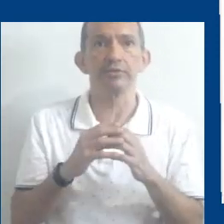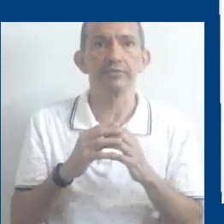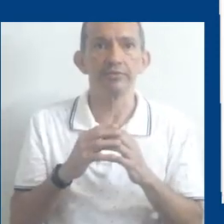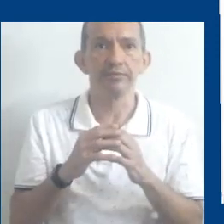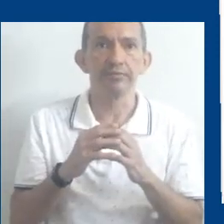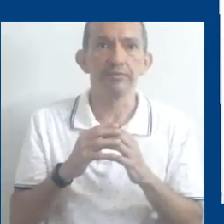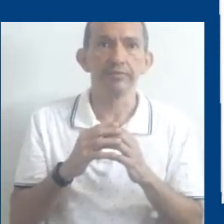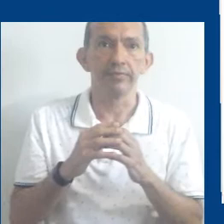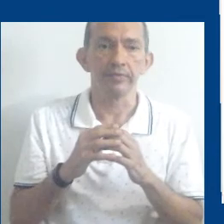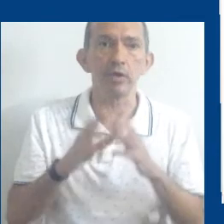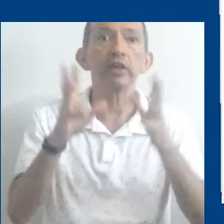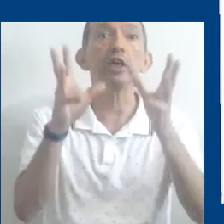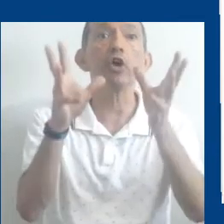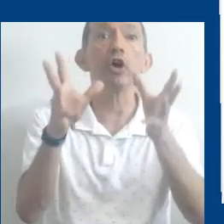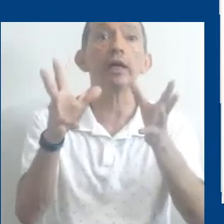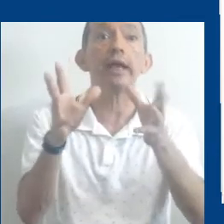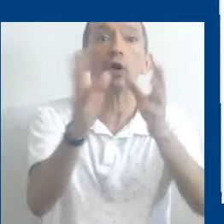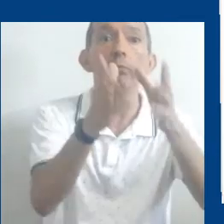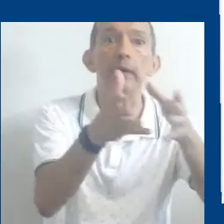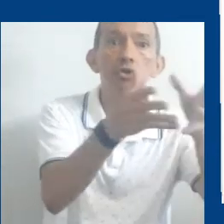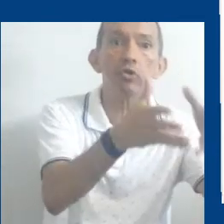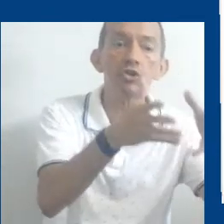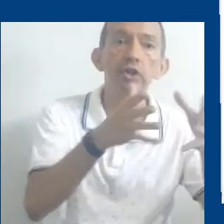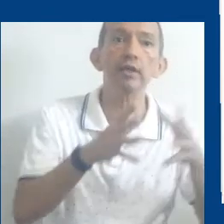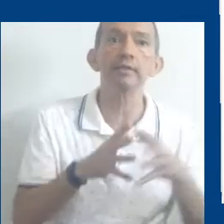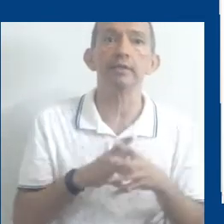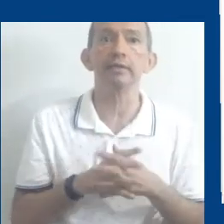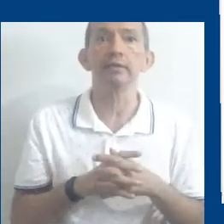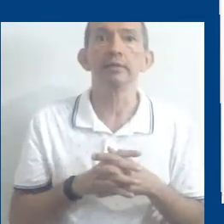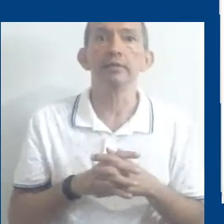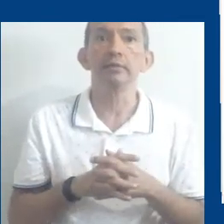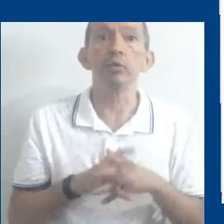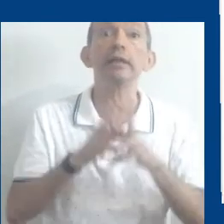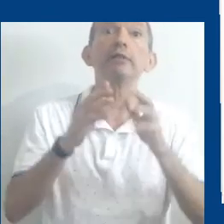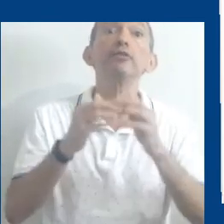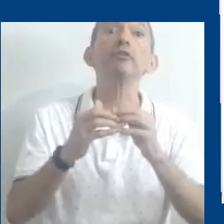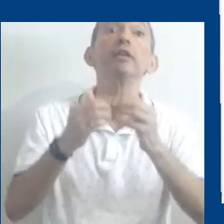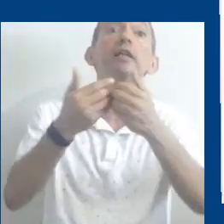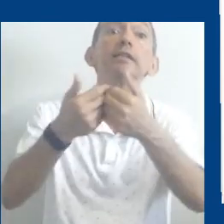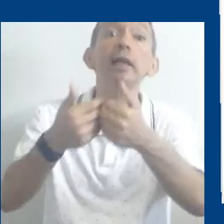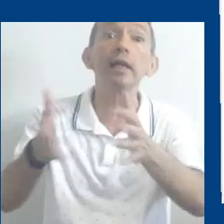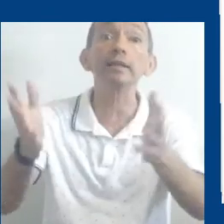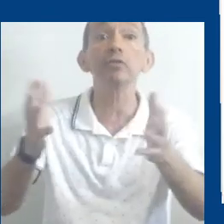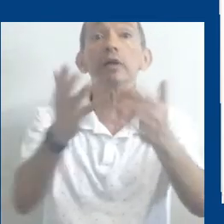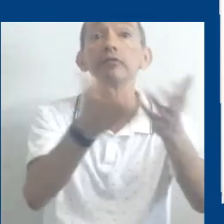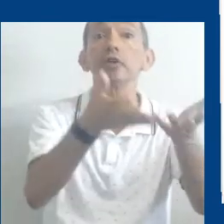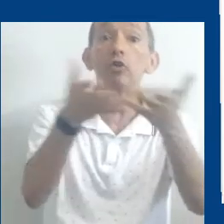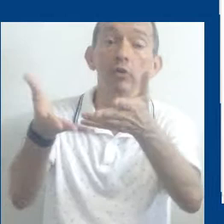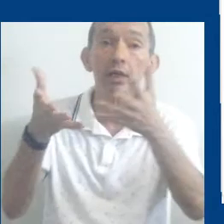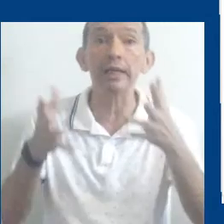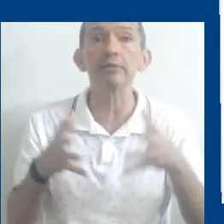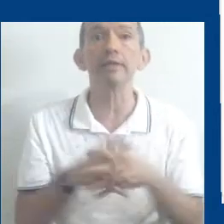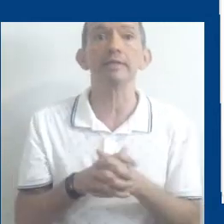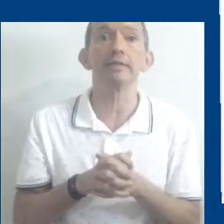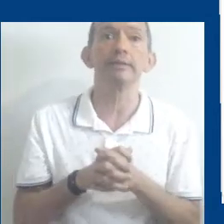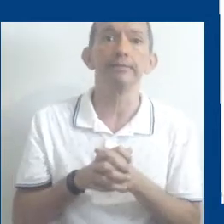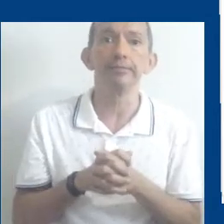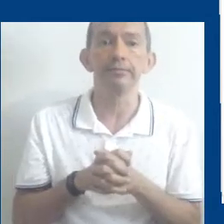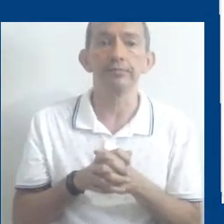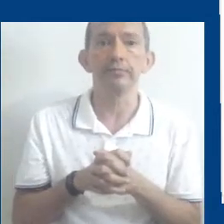ovários, são ricas em que organela? Complexo golgiense. Porque tem função de quê? De secreção, já que funciona como